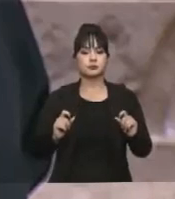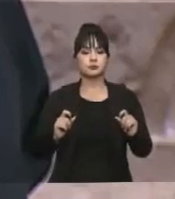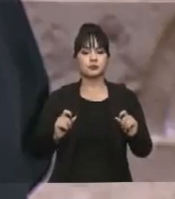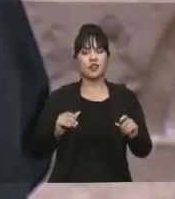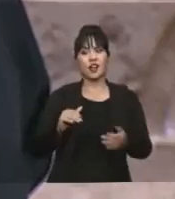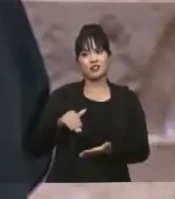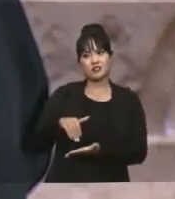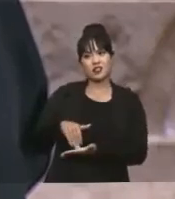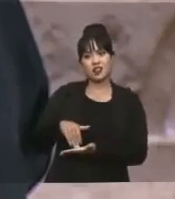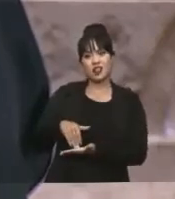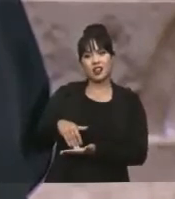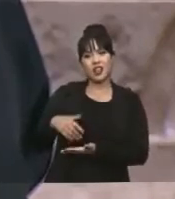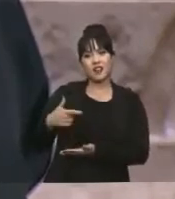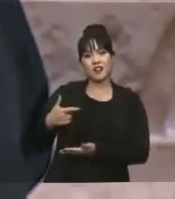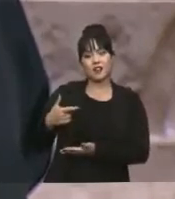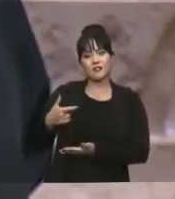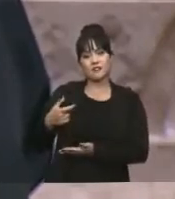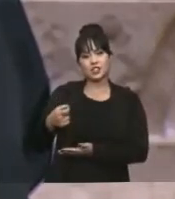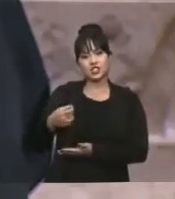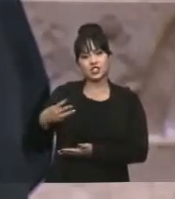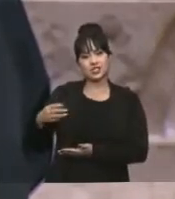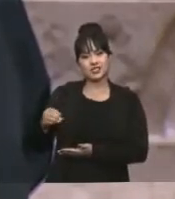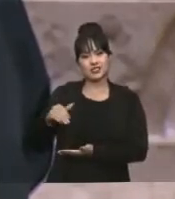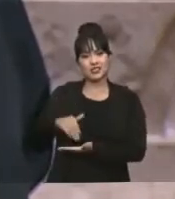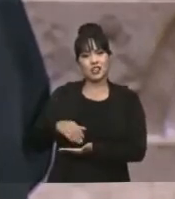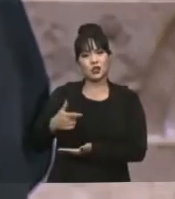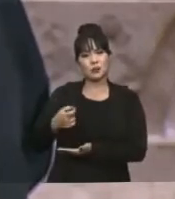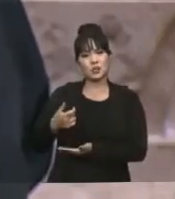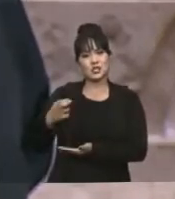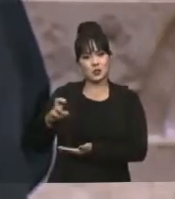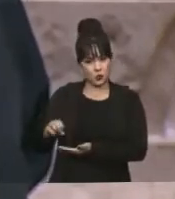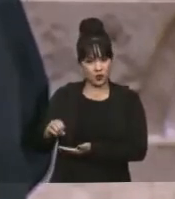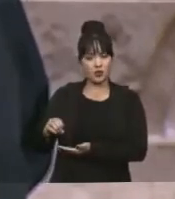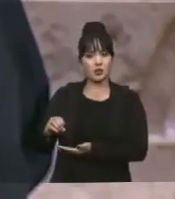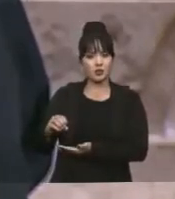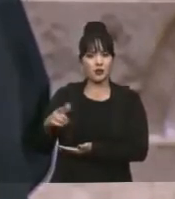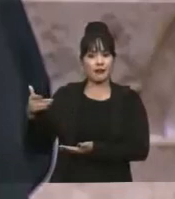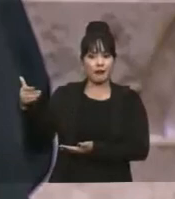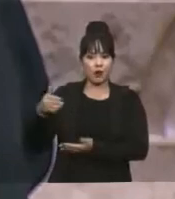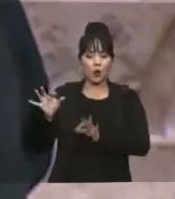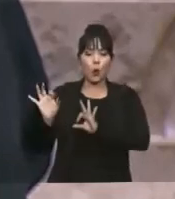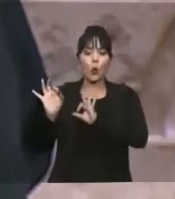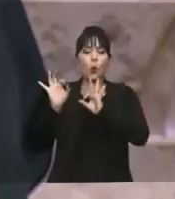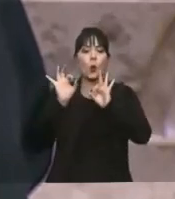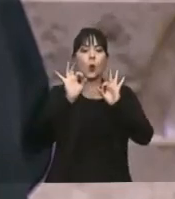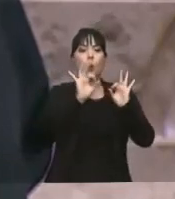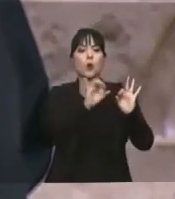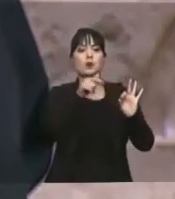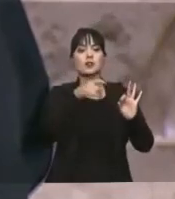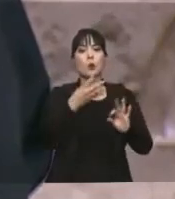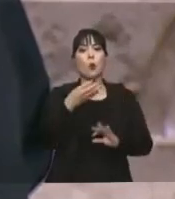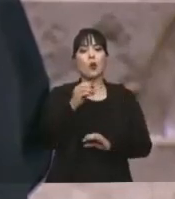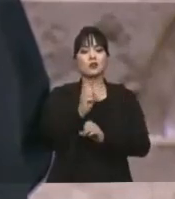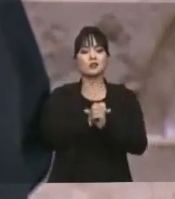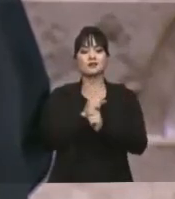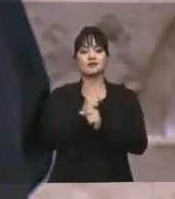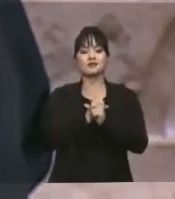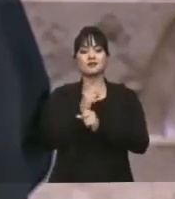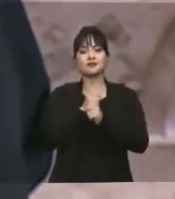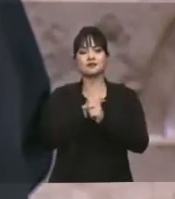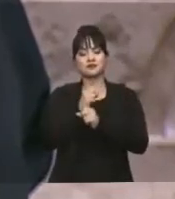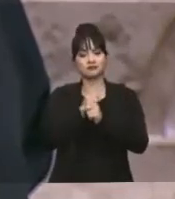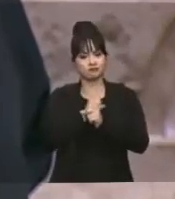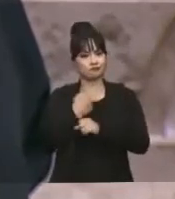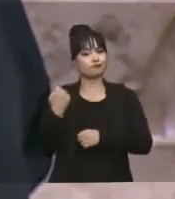menos até 2030 e 2050, e que, vindo eu acompanhar esses 40 anos,